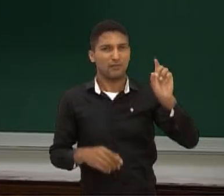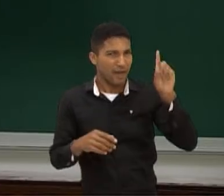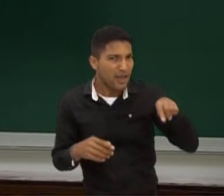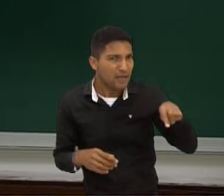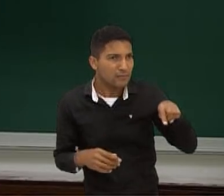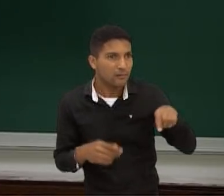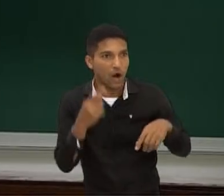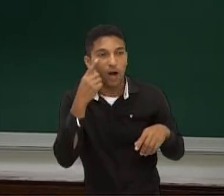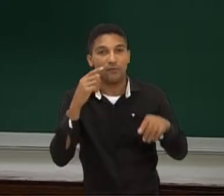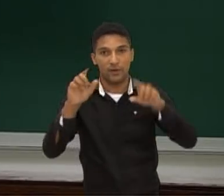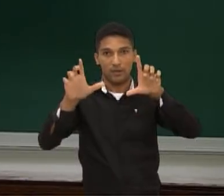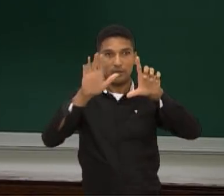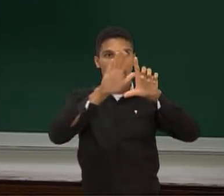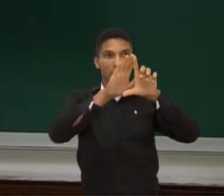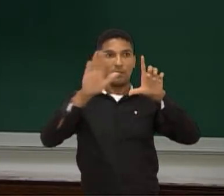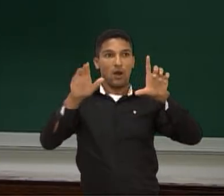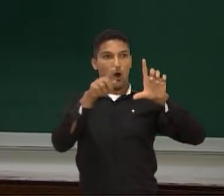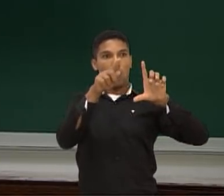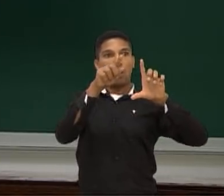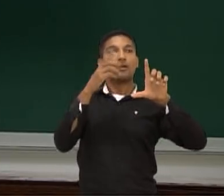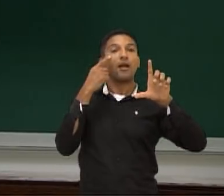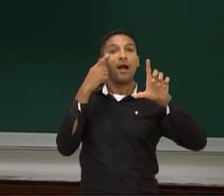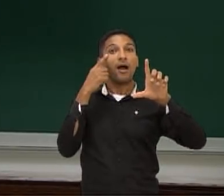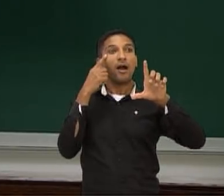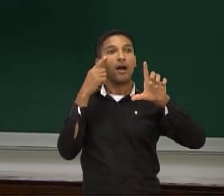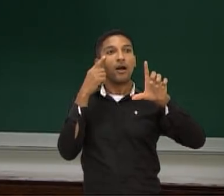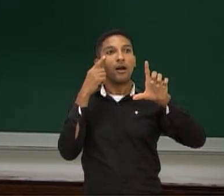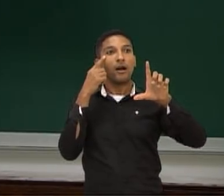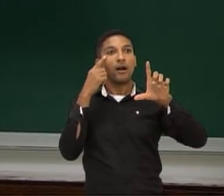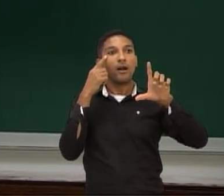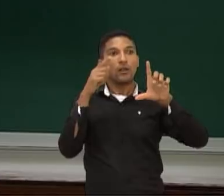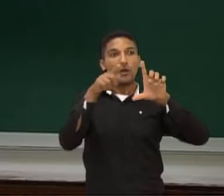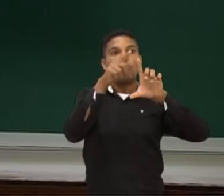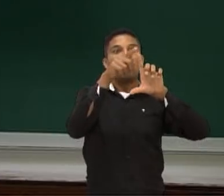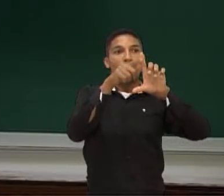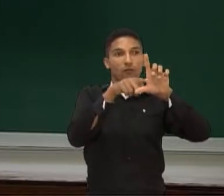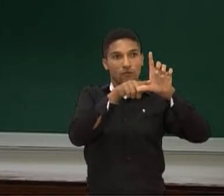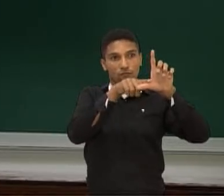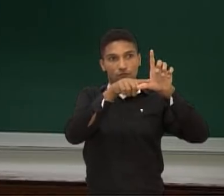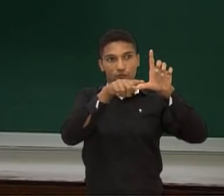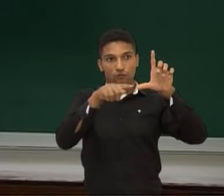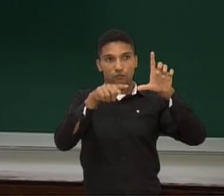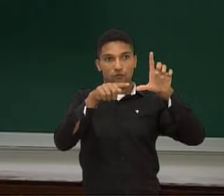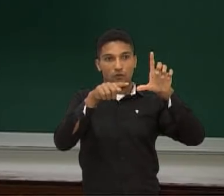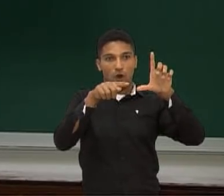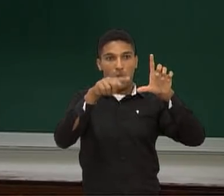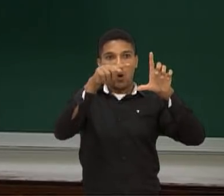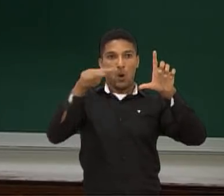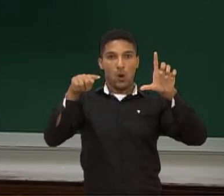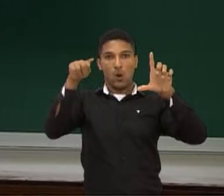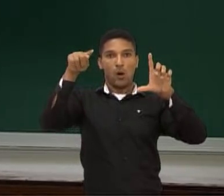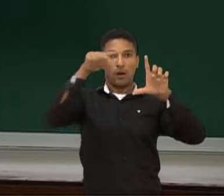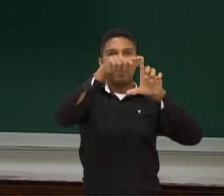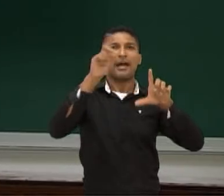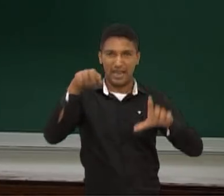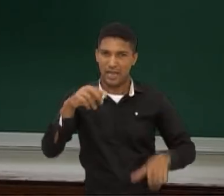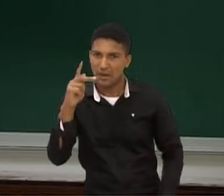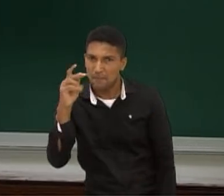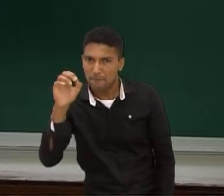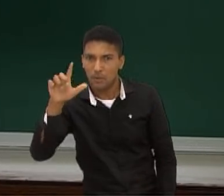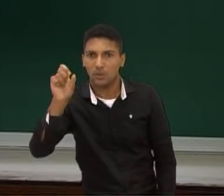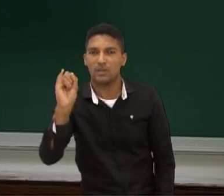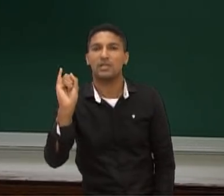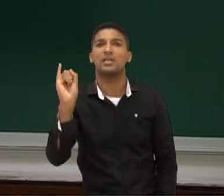o formato dessa planta aqui, com o contorno azul, é um polígono? Se sim, classifica aí